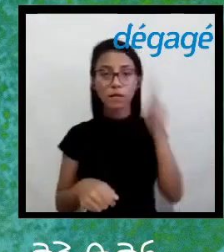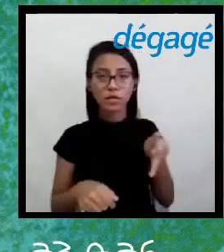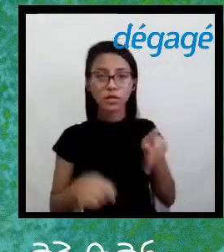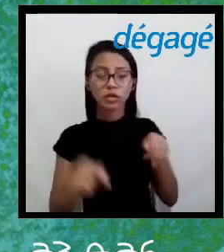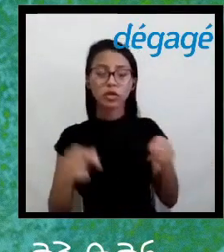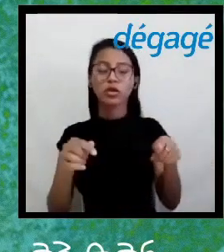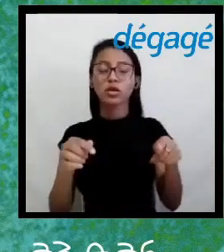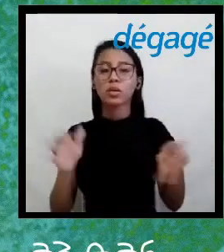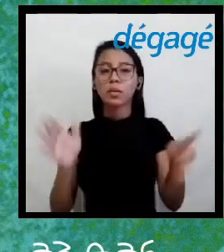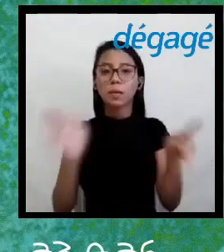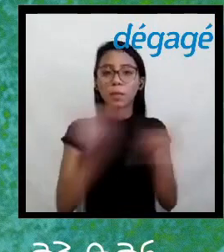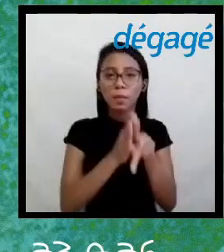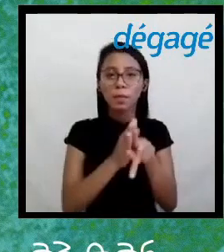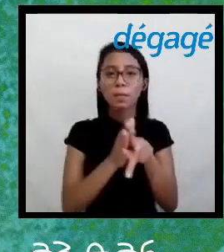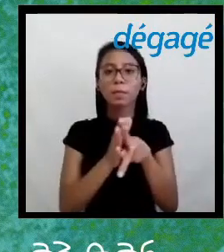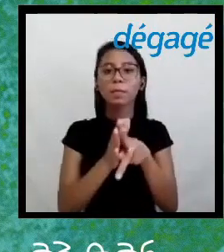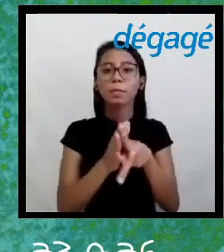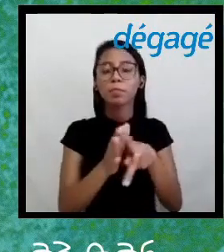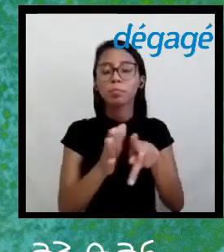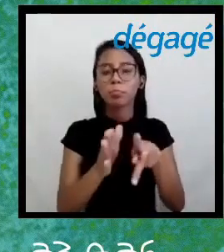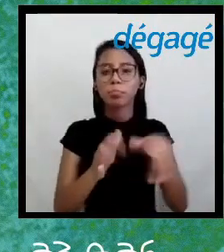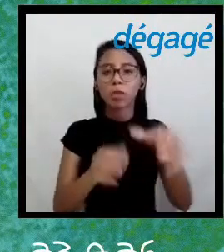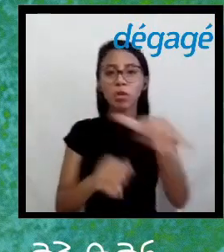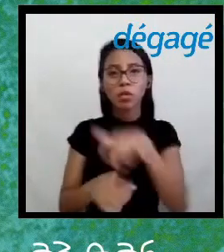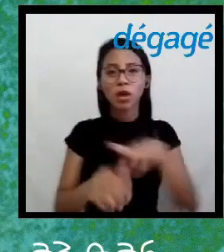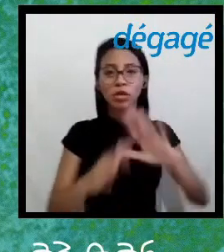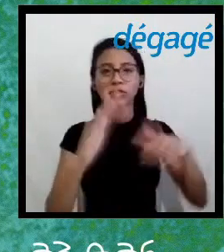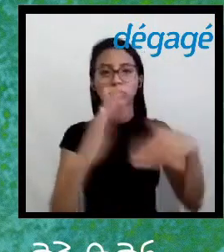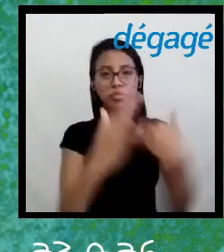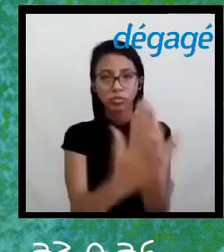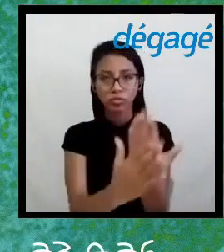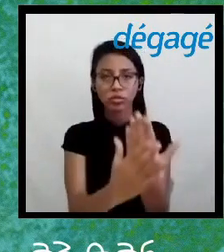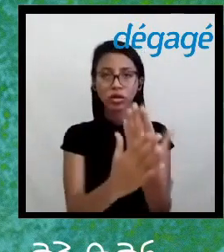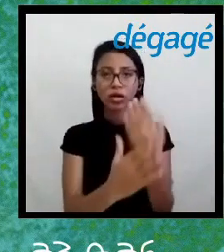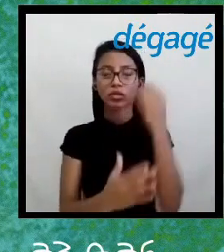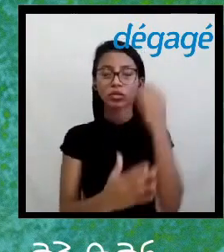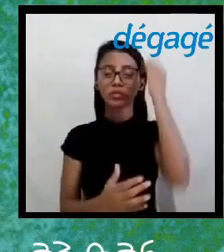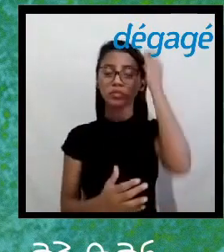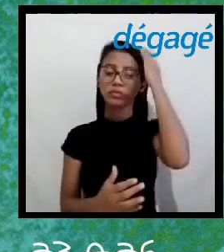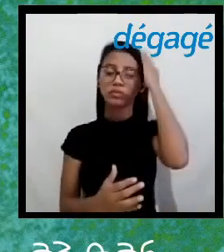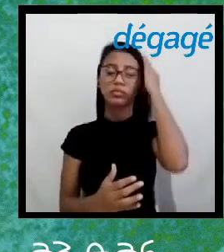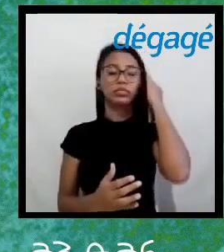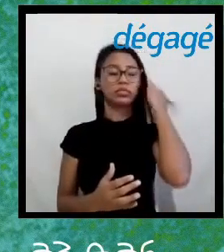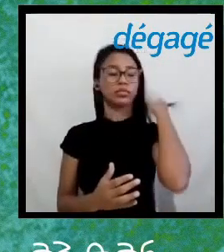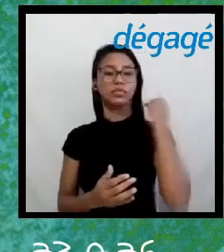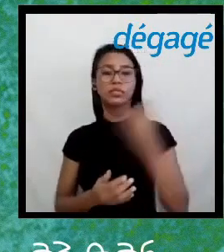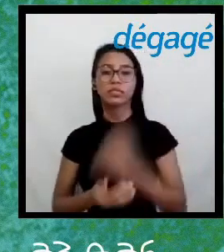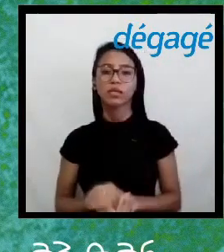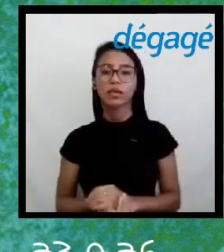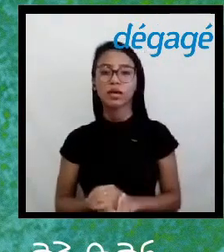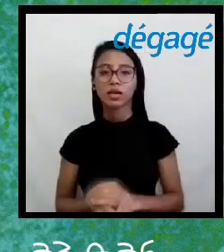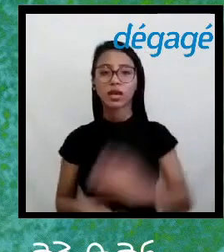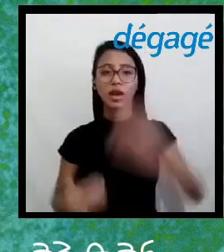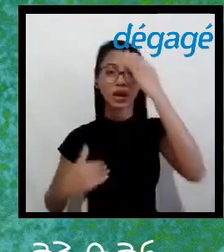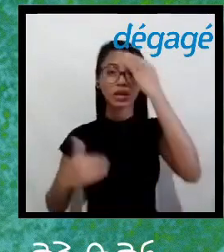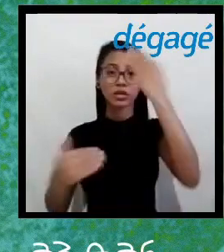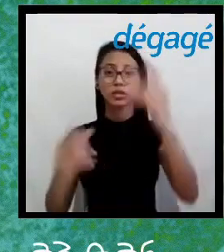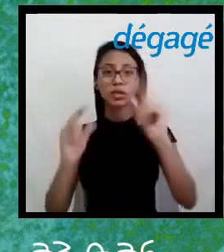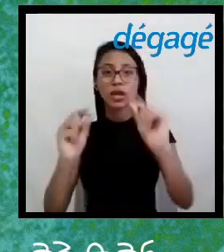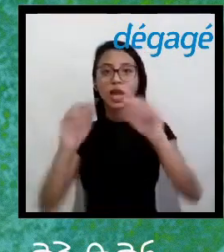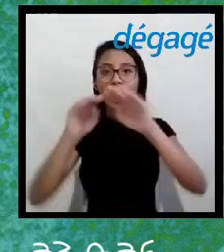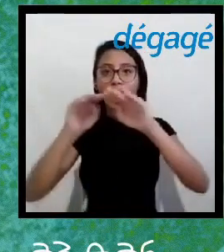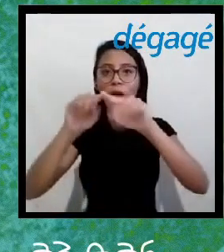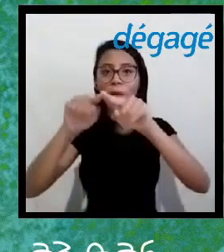E sem dúvida foi de uma importância assim imensurável ter tido contato com todo esse universo do autismo no projeto Circulando, na